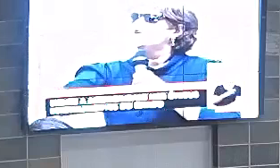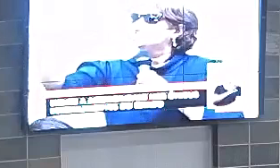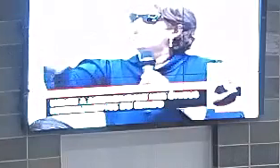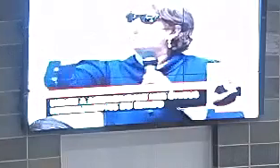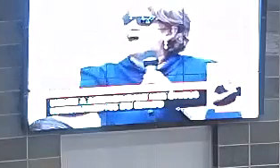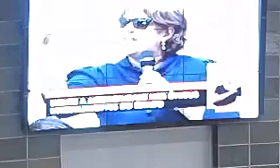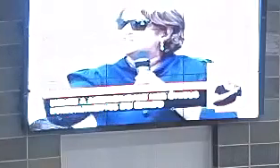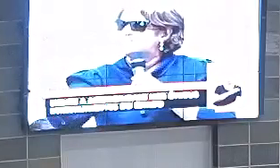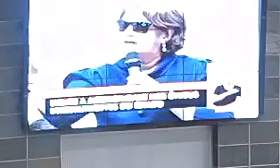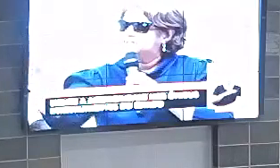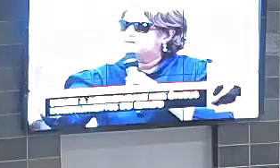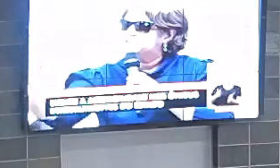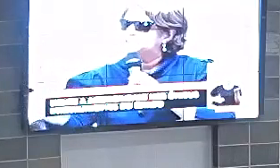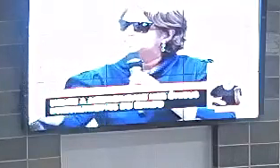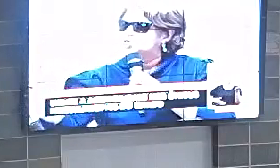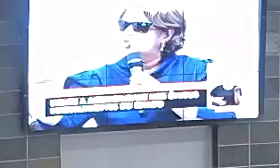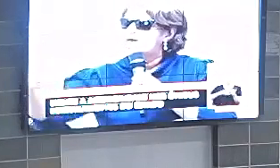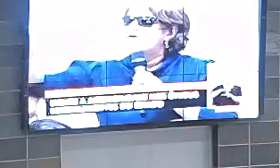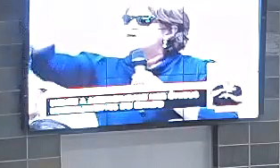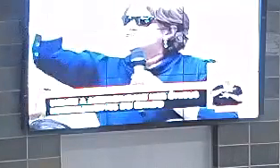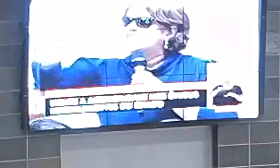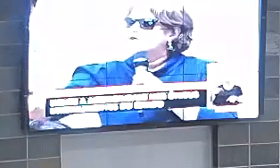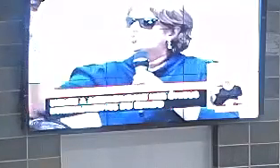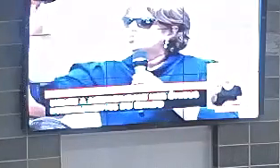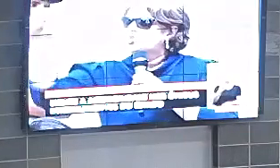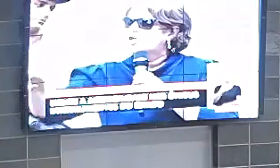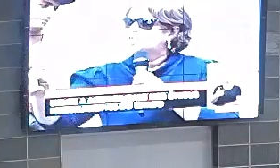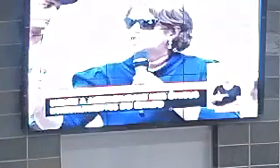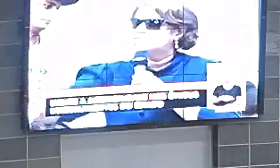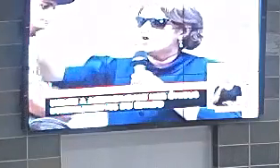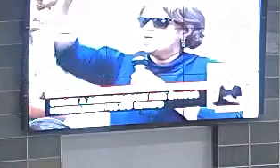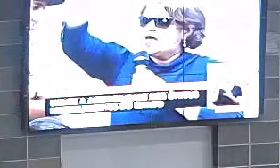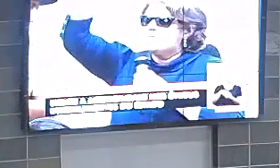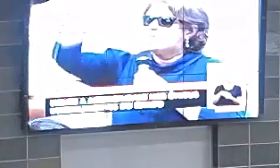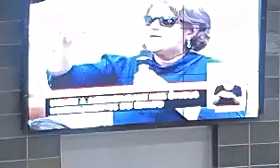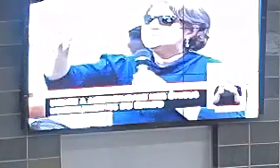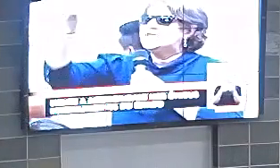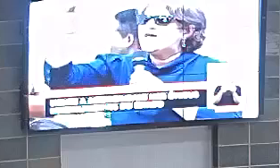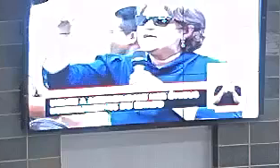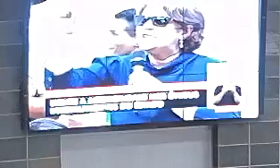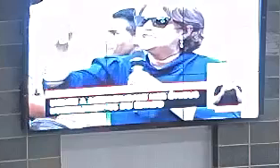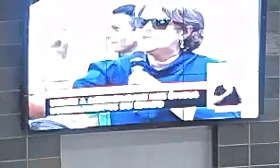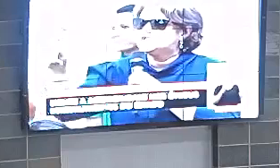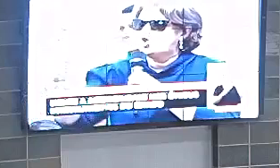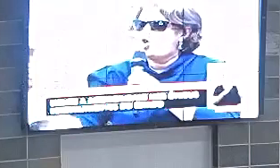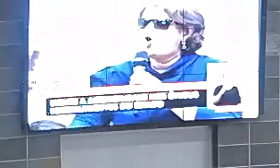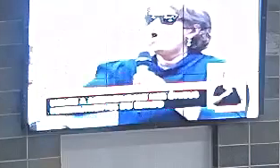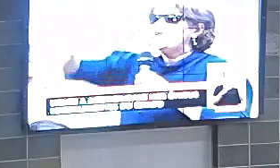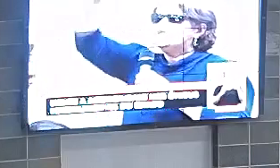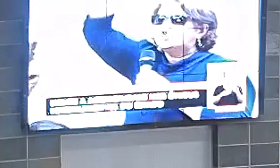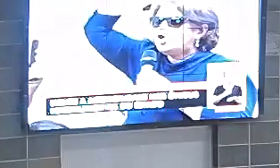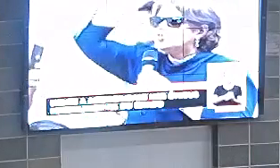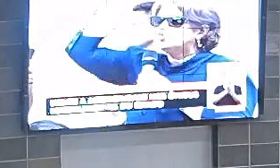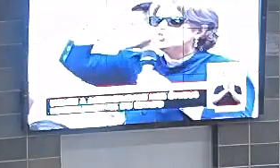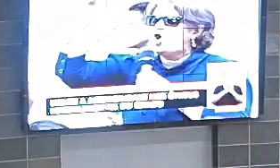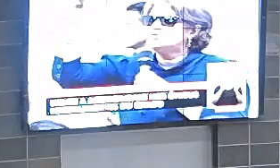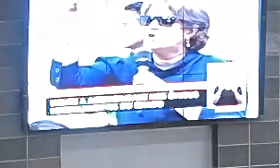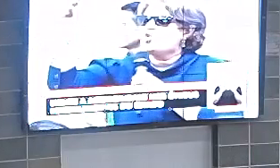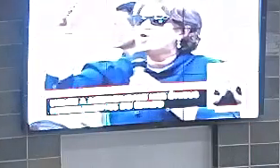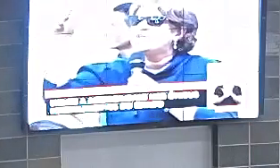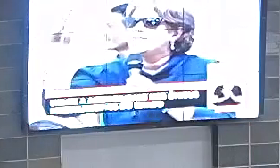tiroteios balas perdidas que eu tomei dentro de um coletivo e a empresa negligenciou todos os